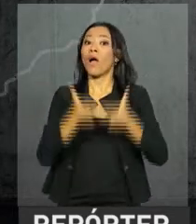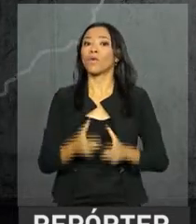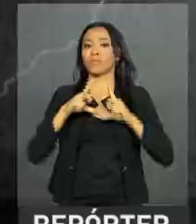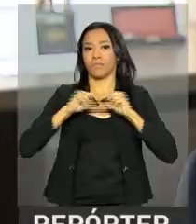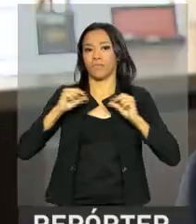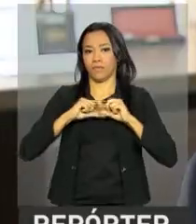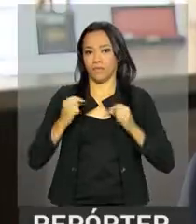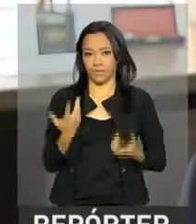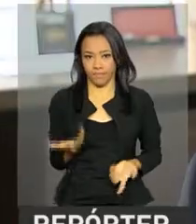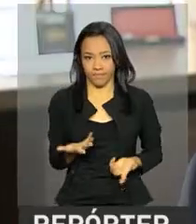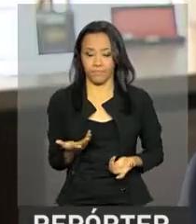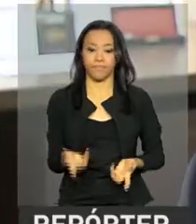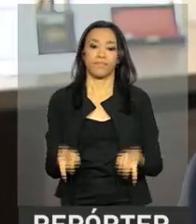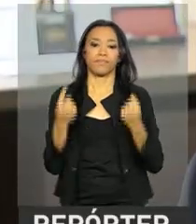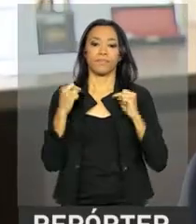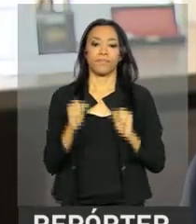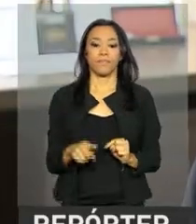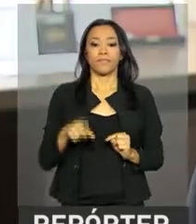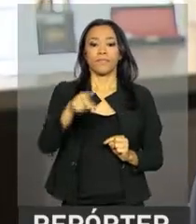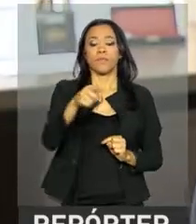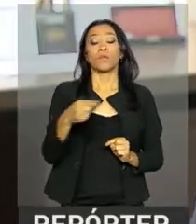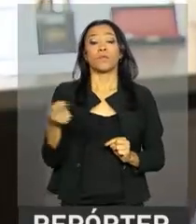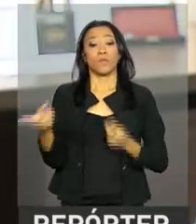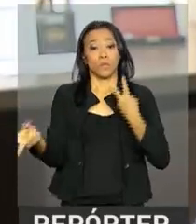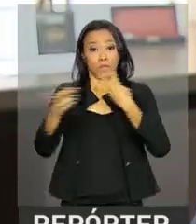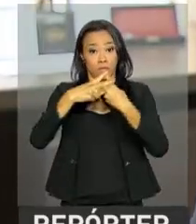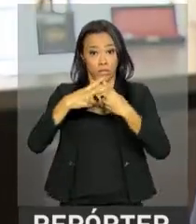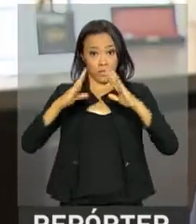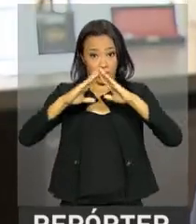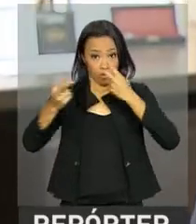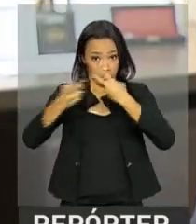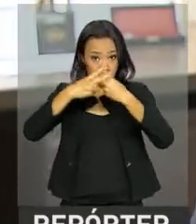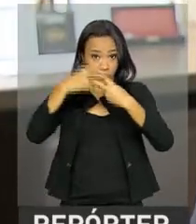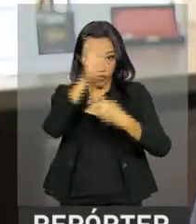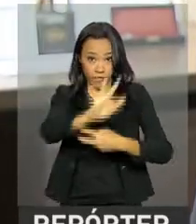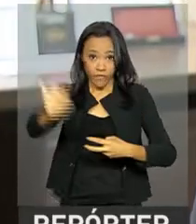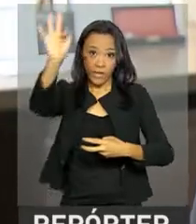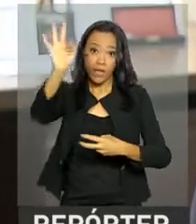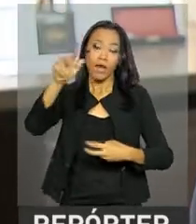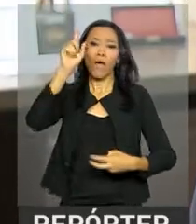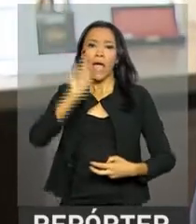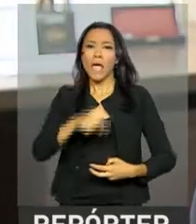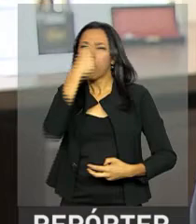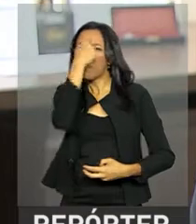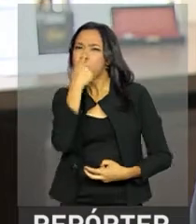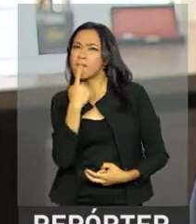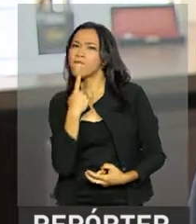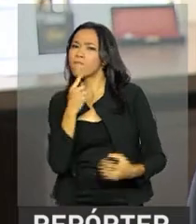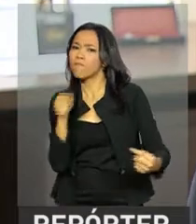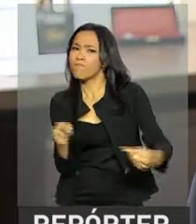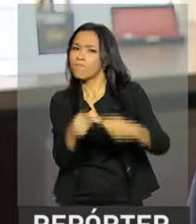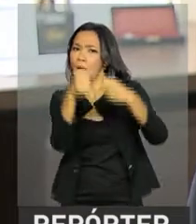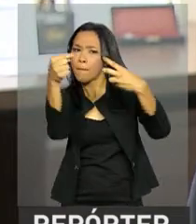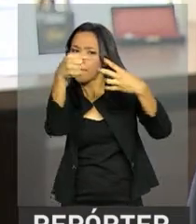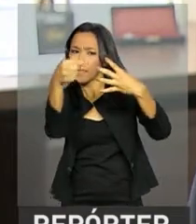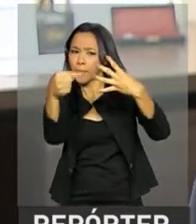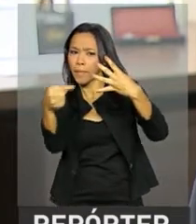federal os presídios federais eles são estimados a um determinado perfil de presos